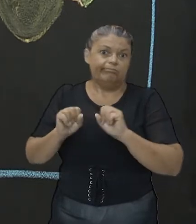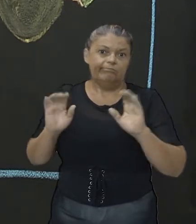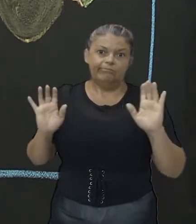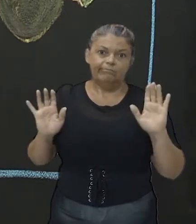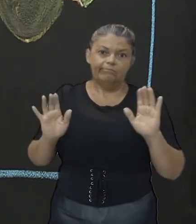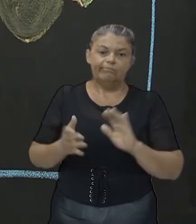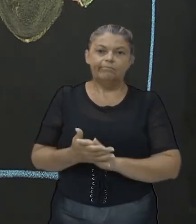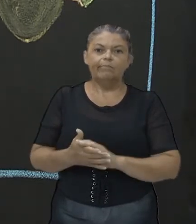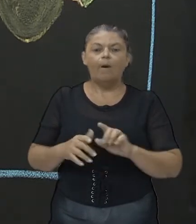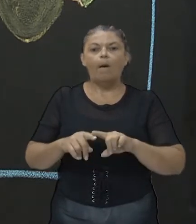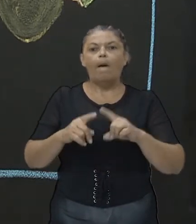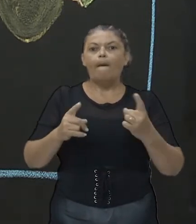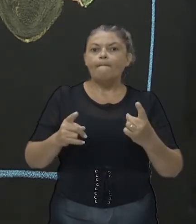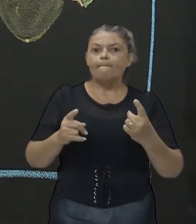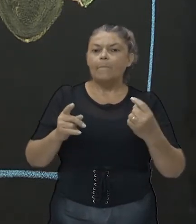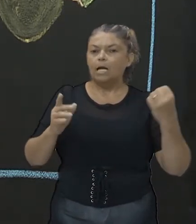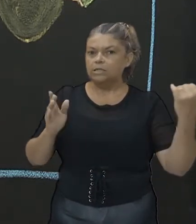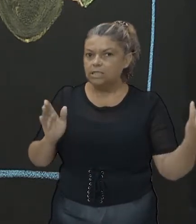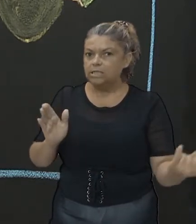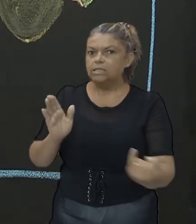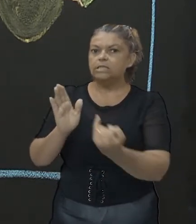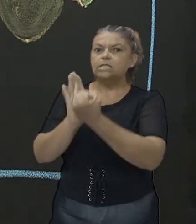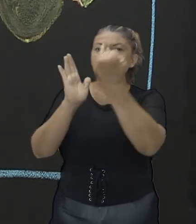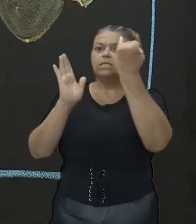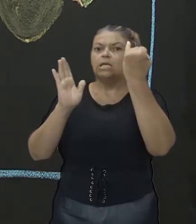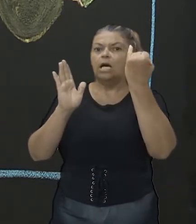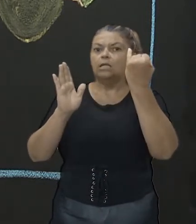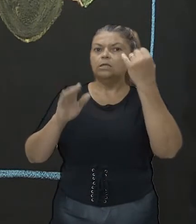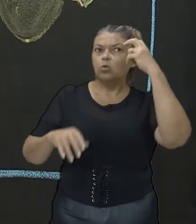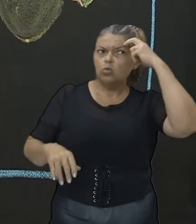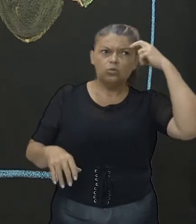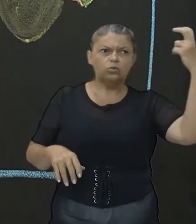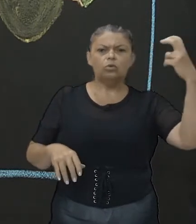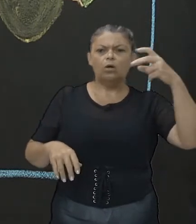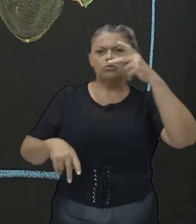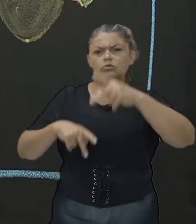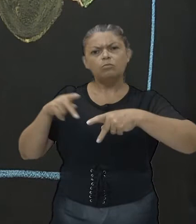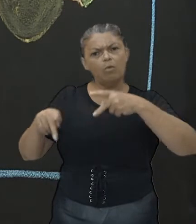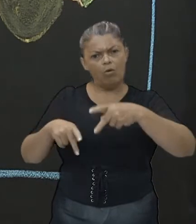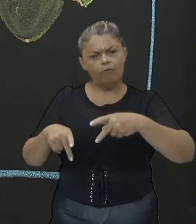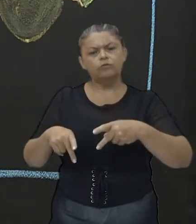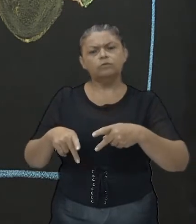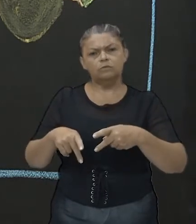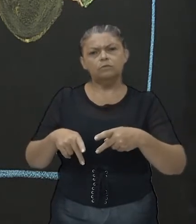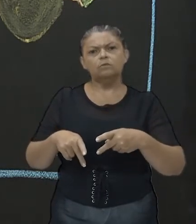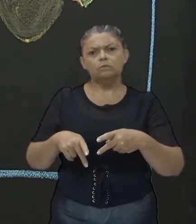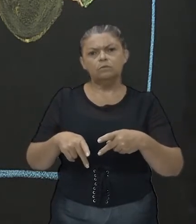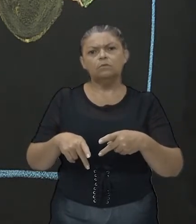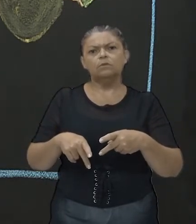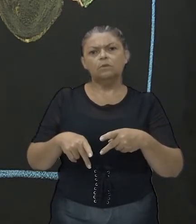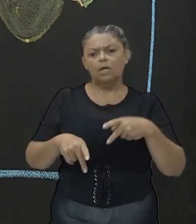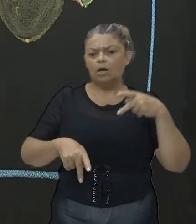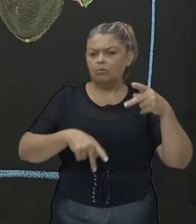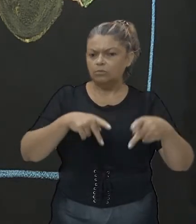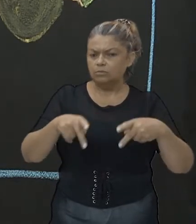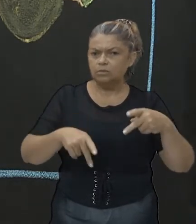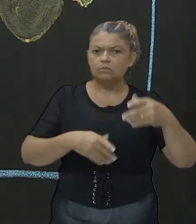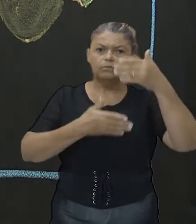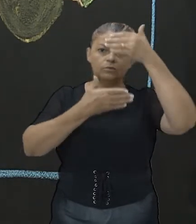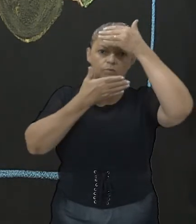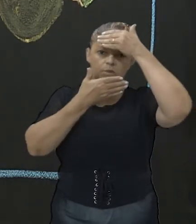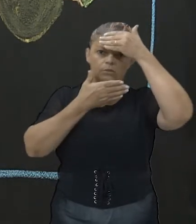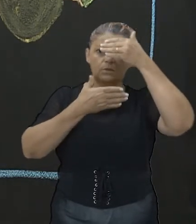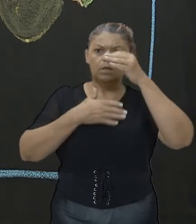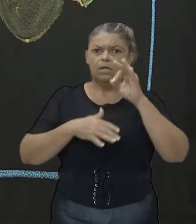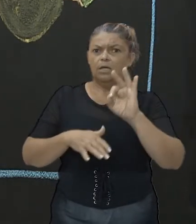Índia, mas a identidade cultural daquele povo é paquistanesa, uma vez que a população ali que vive ali é uma população muçulmana e não